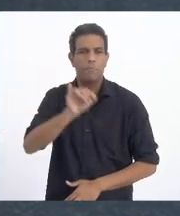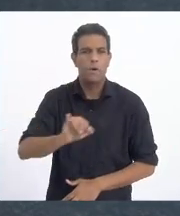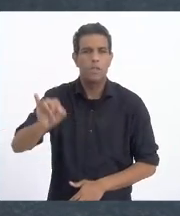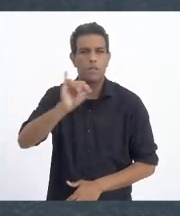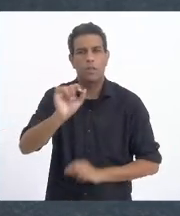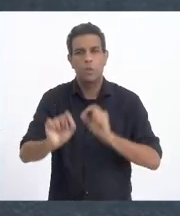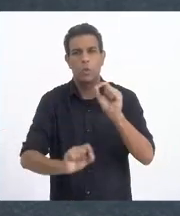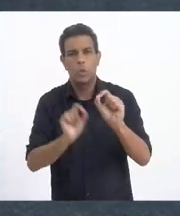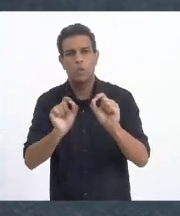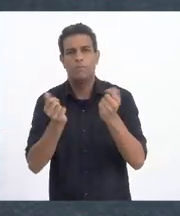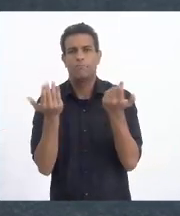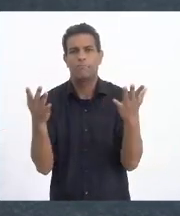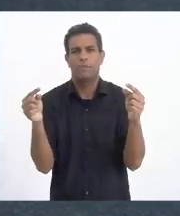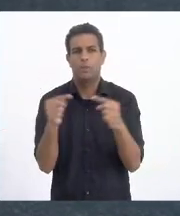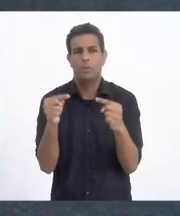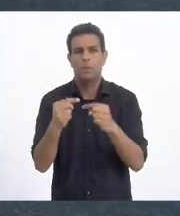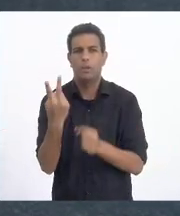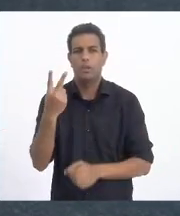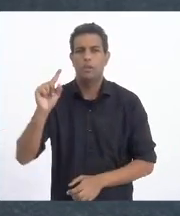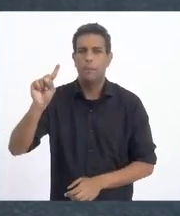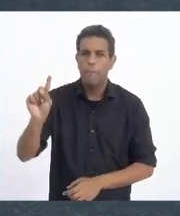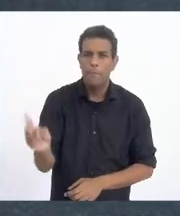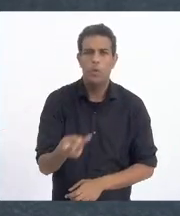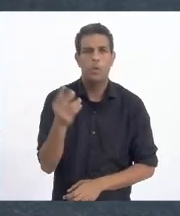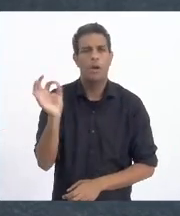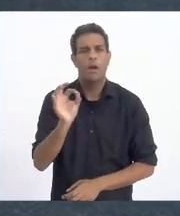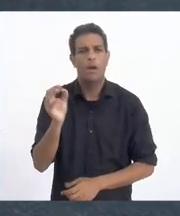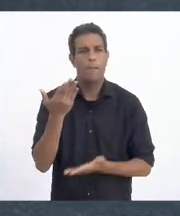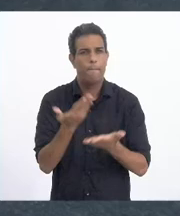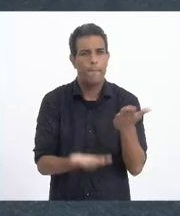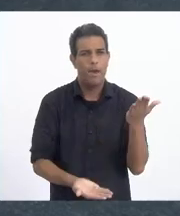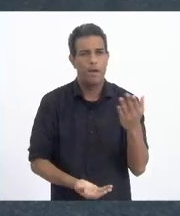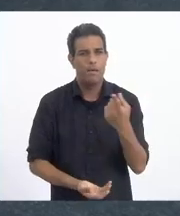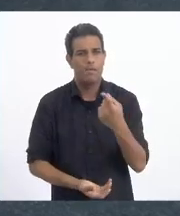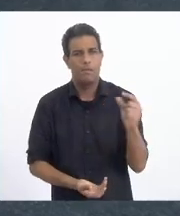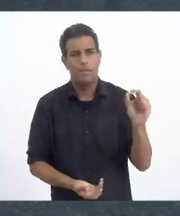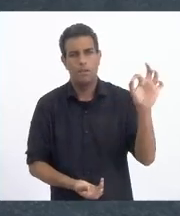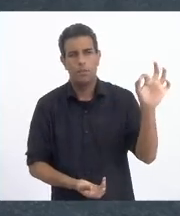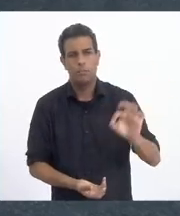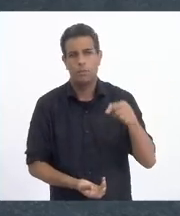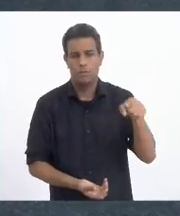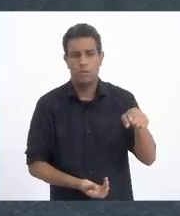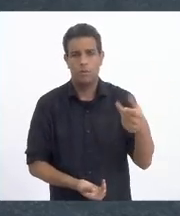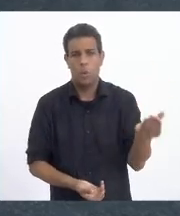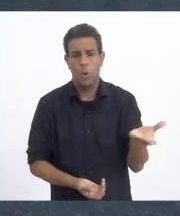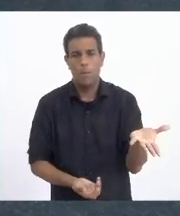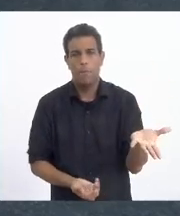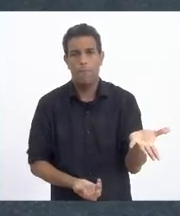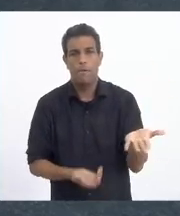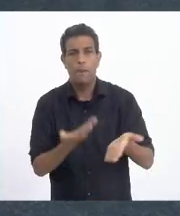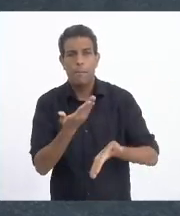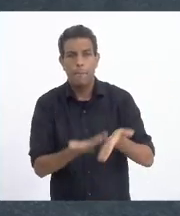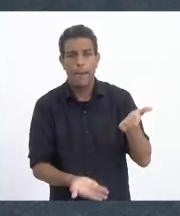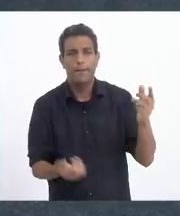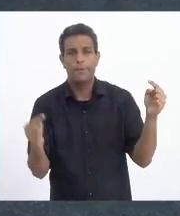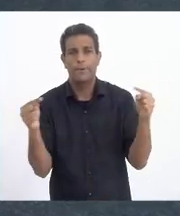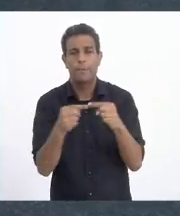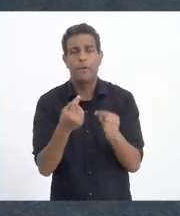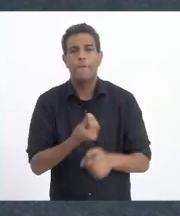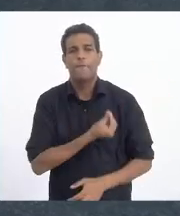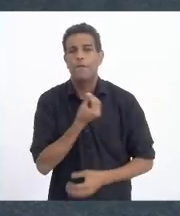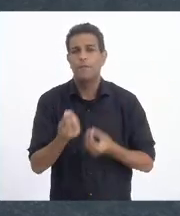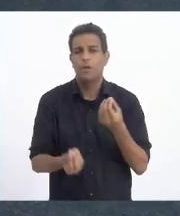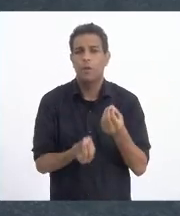seguinte, quem ganha R$ 2.000, perder 10,5% do seu pagamento, tem um impacto na sobrevivência.